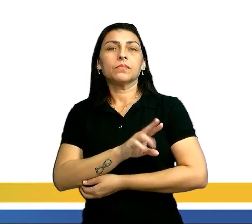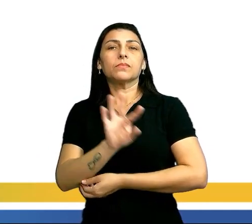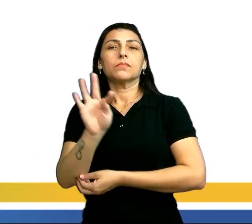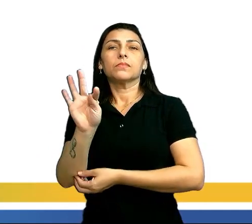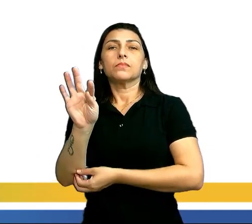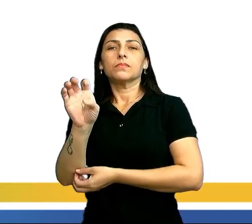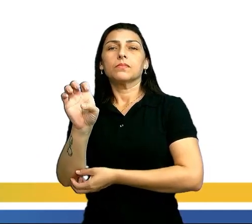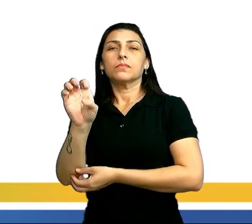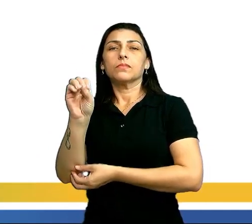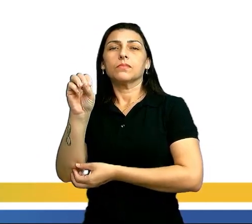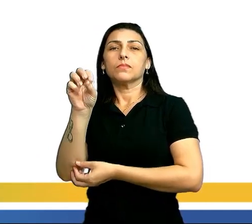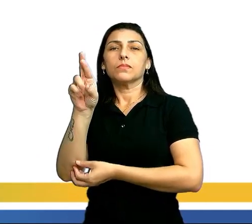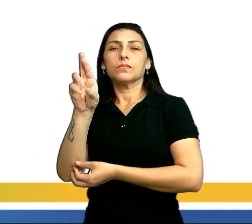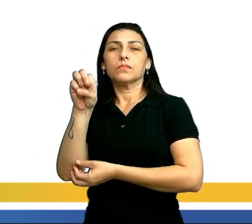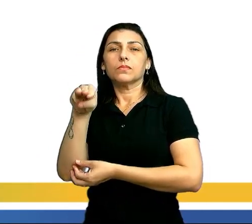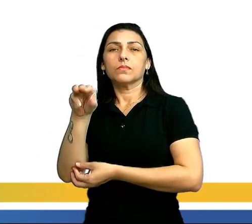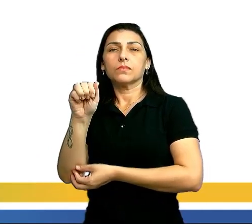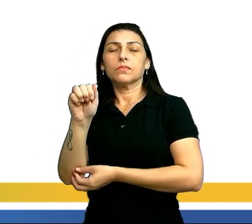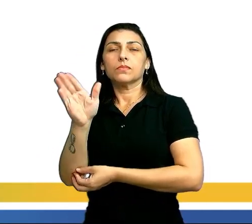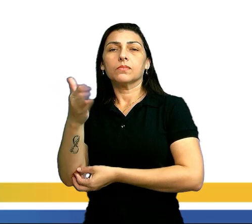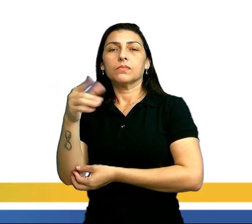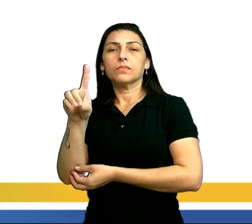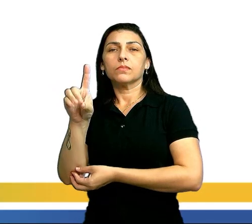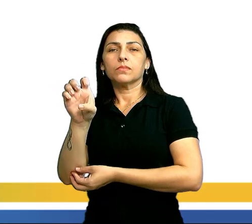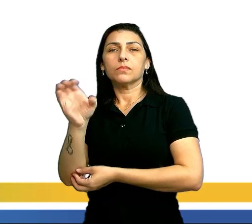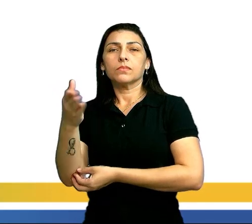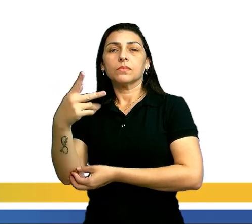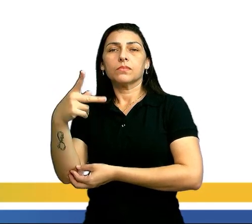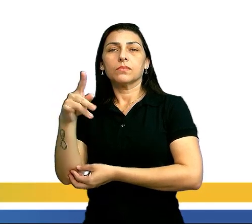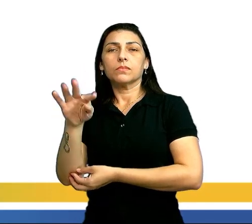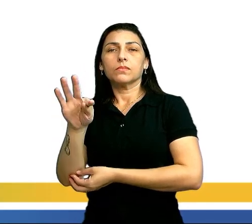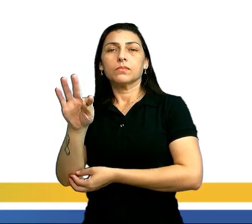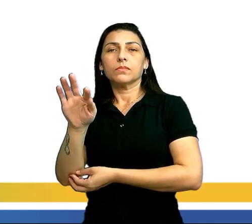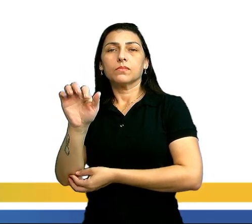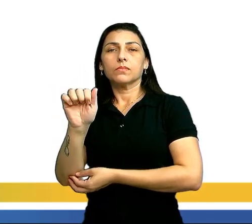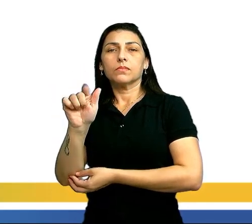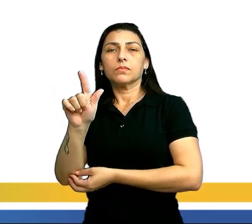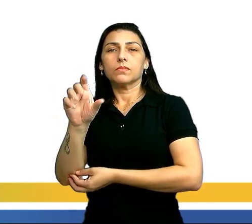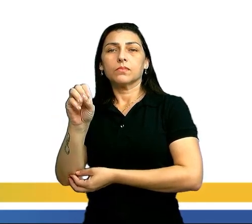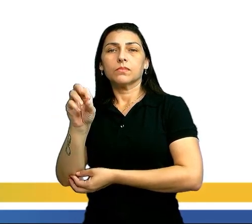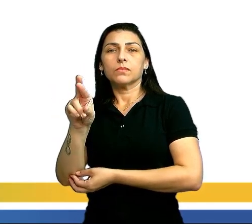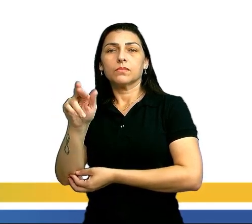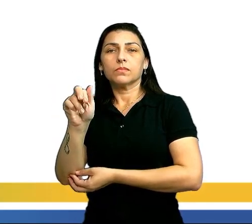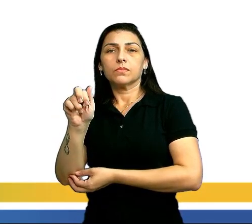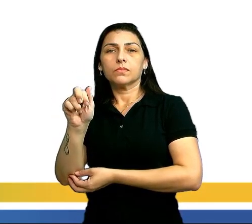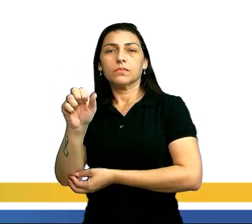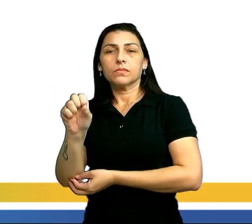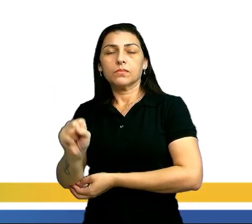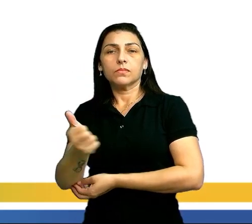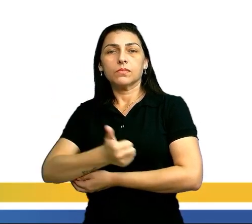de Pitágoras, a primeira fórmula que nós vimos, tá bom? E você vai entender o porquê.